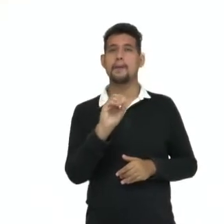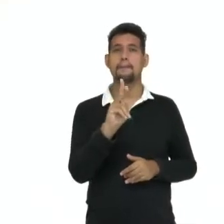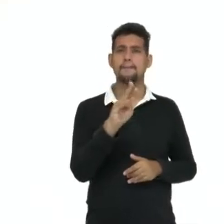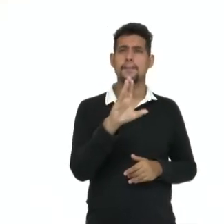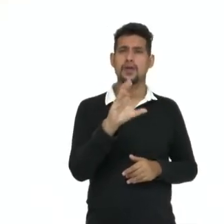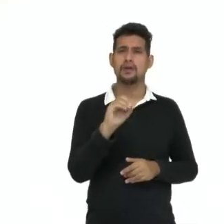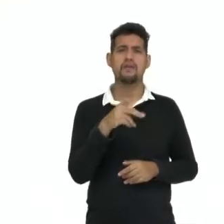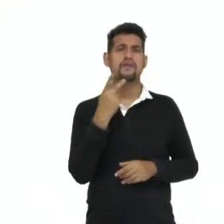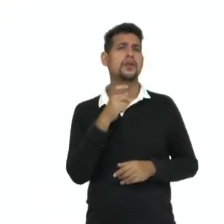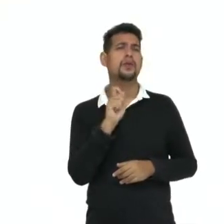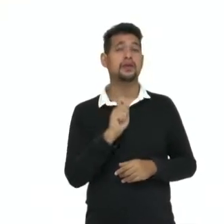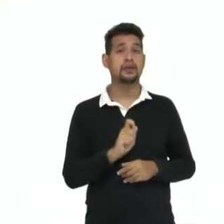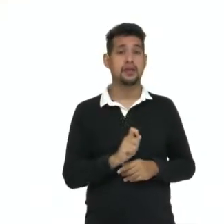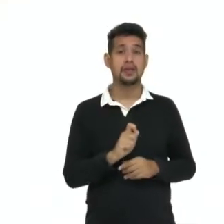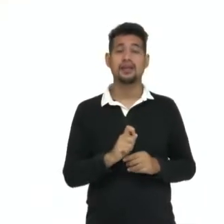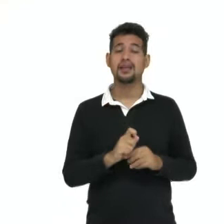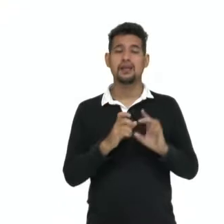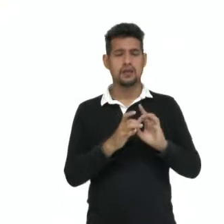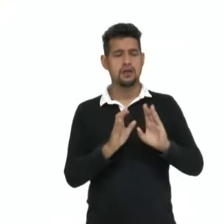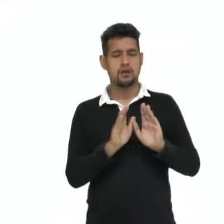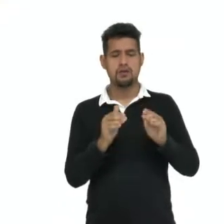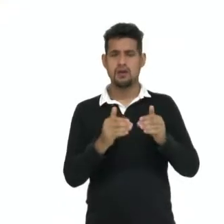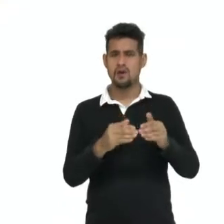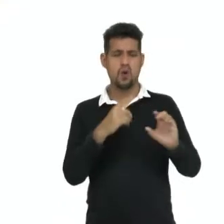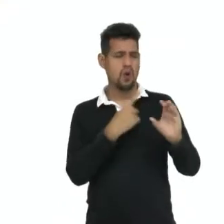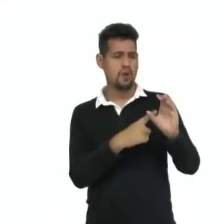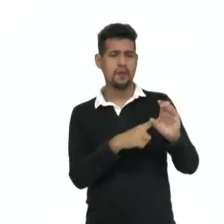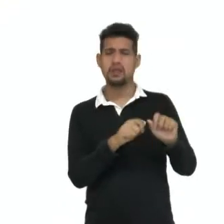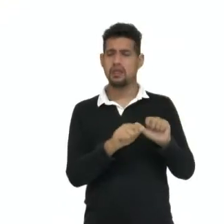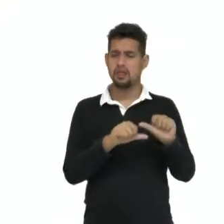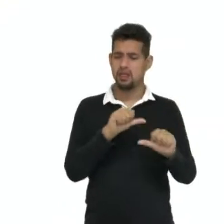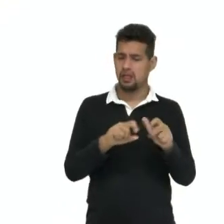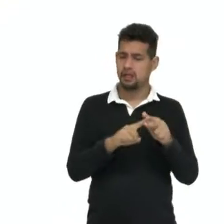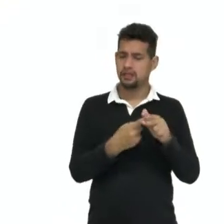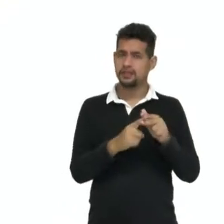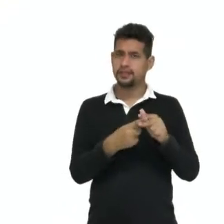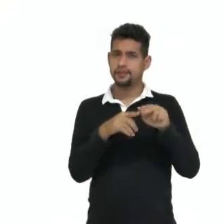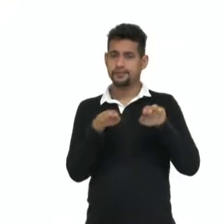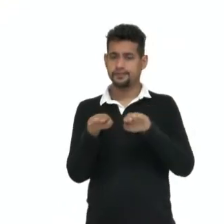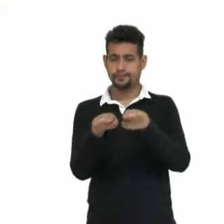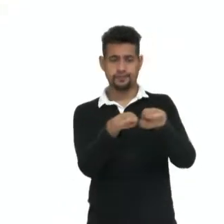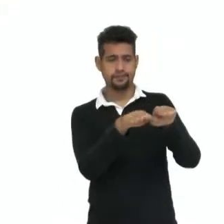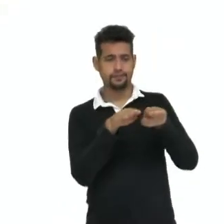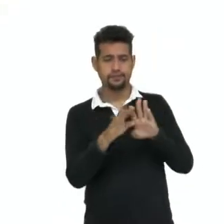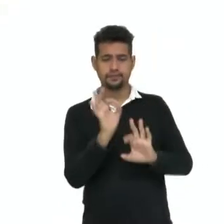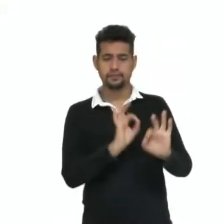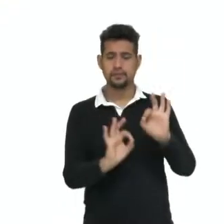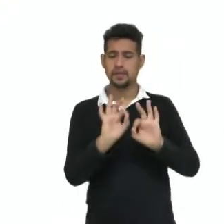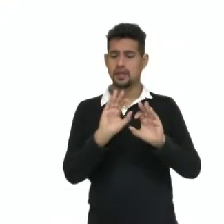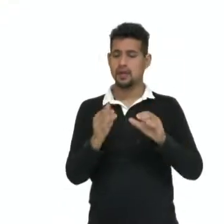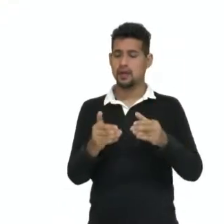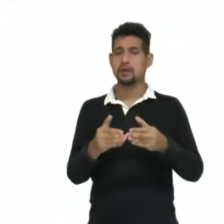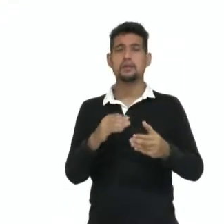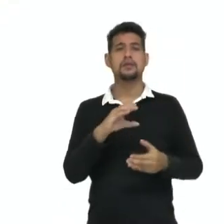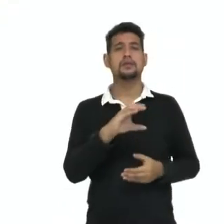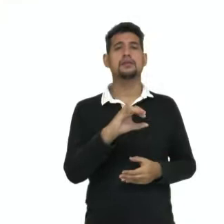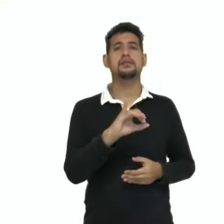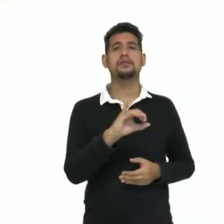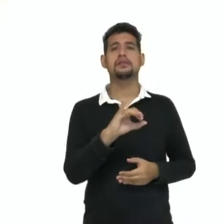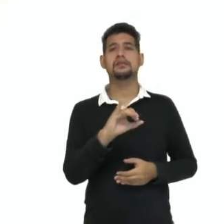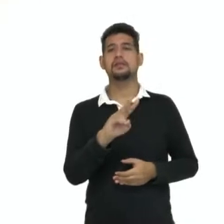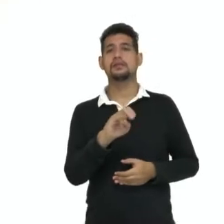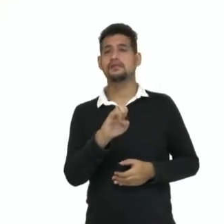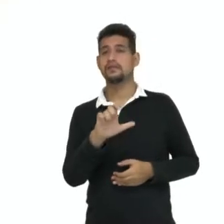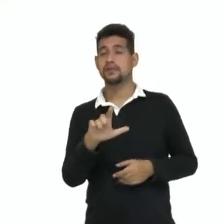ser necessário livrar o país da ameaça comunista e reestabelecer a hierarquia e a ordem, um grupo formado por civis e